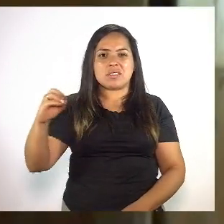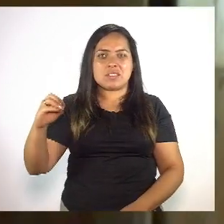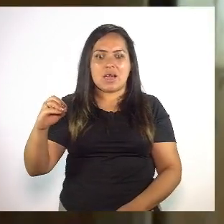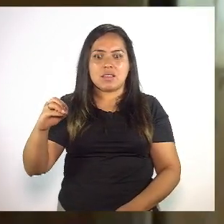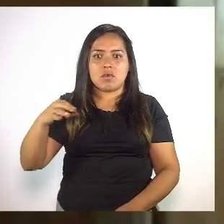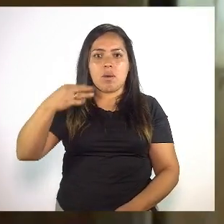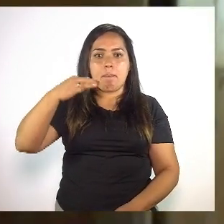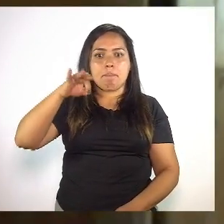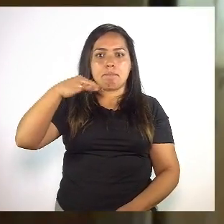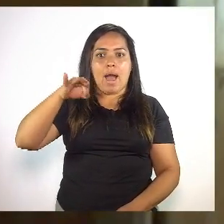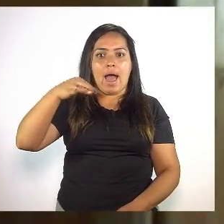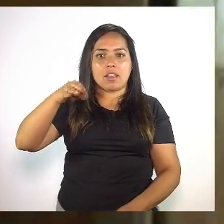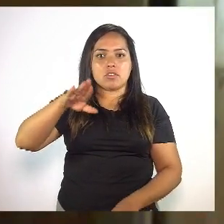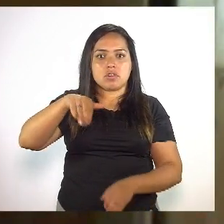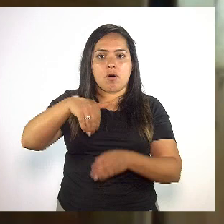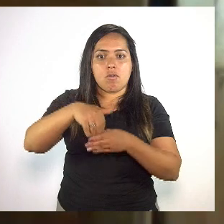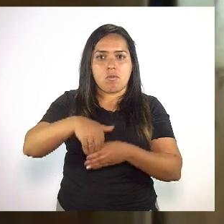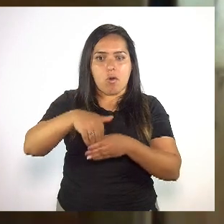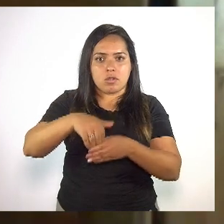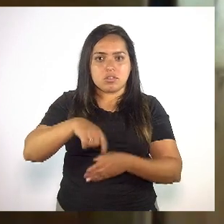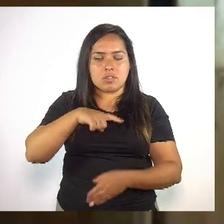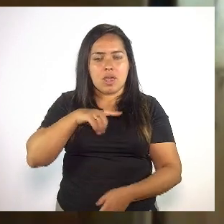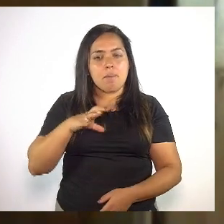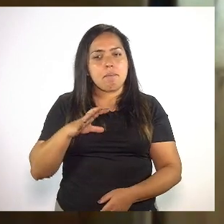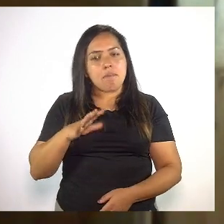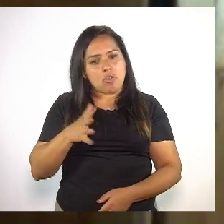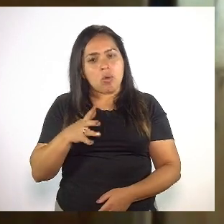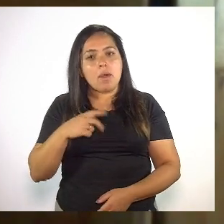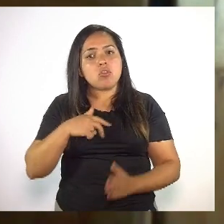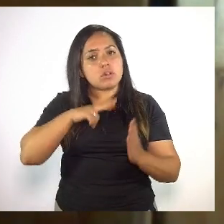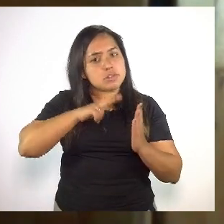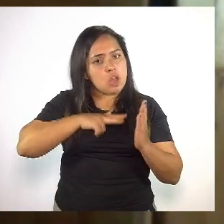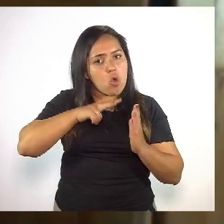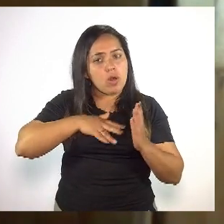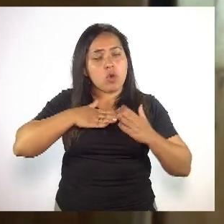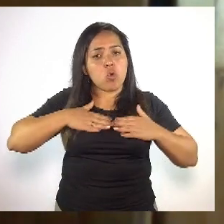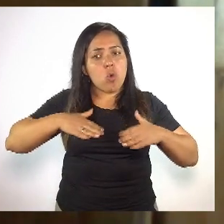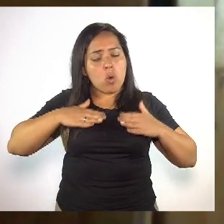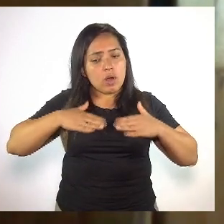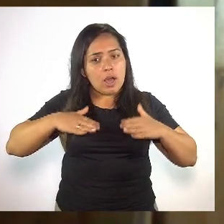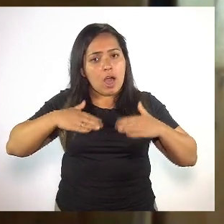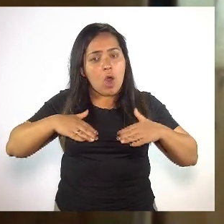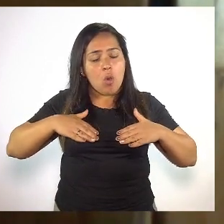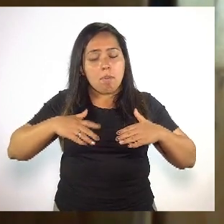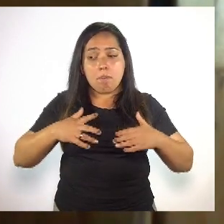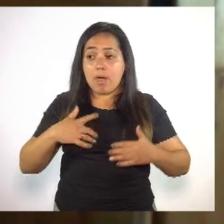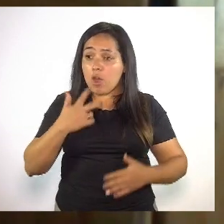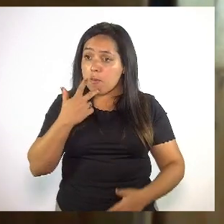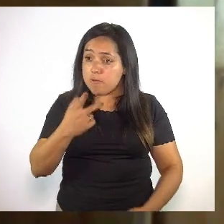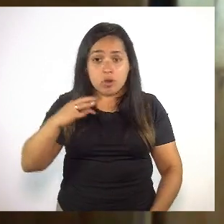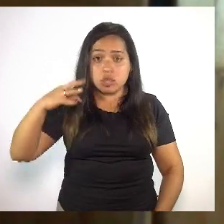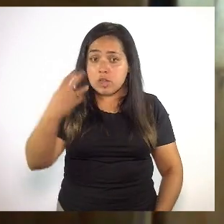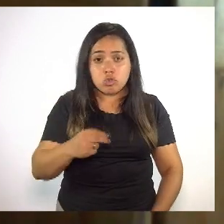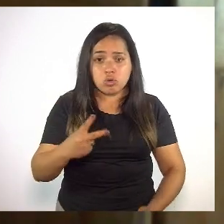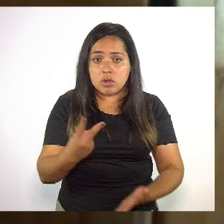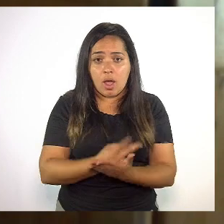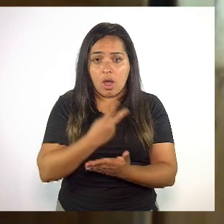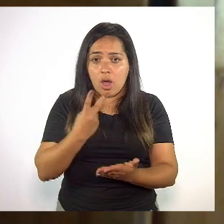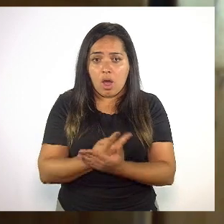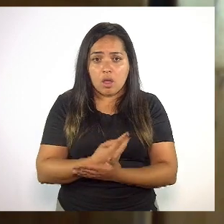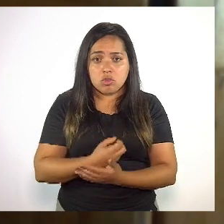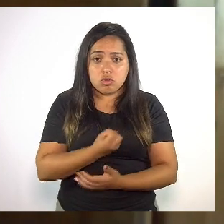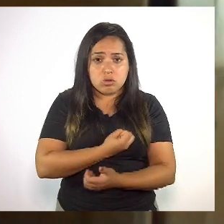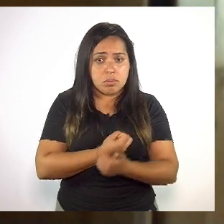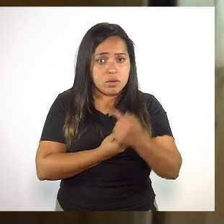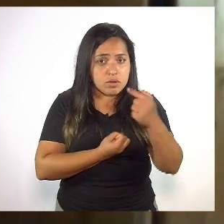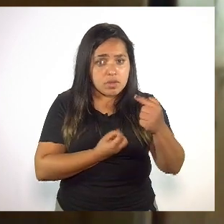450 páginas aproximadamente, né? Mas eu considero que essas contas estão irregulares e